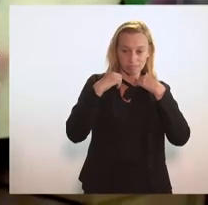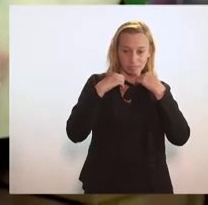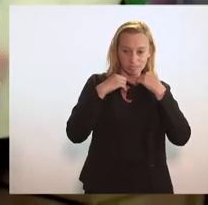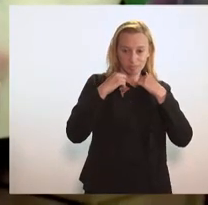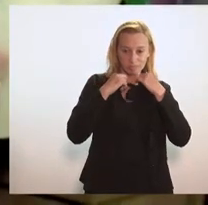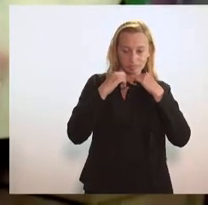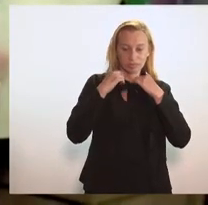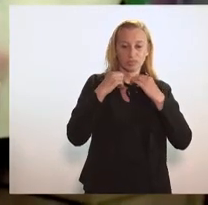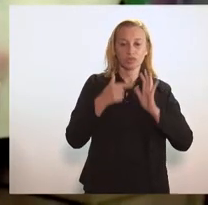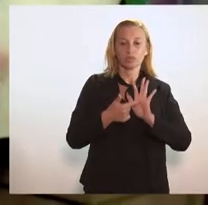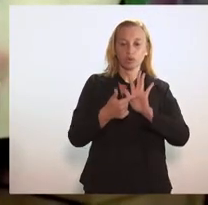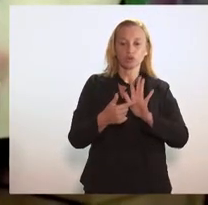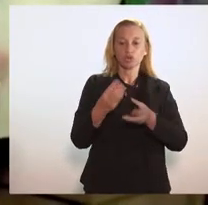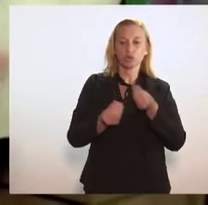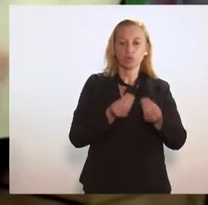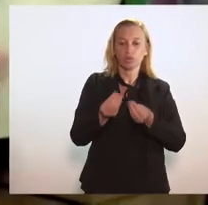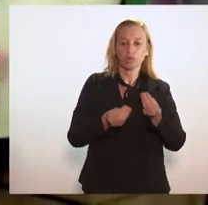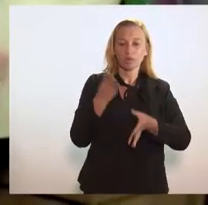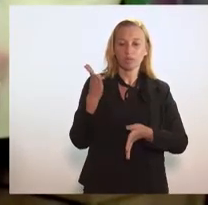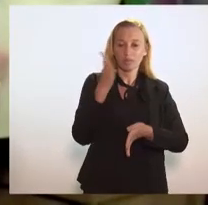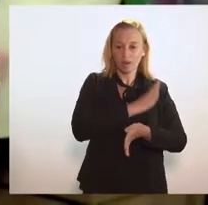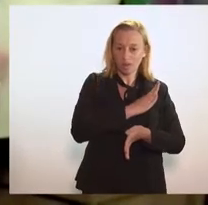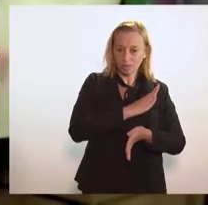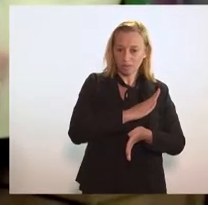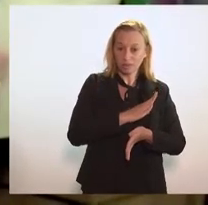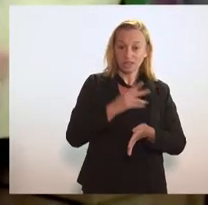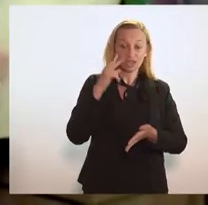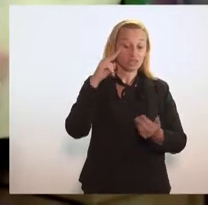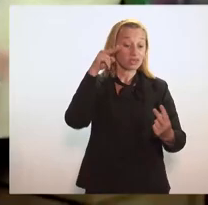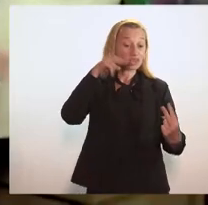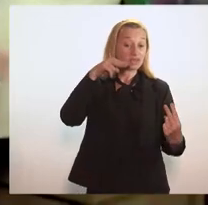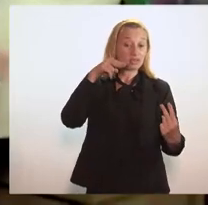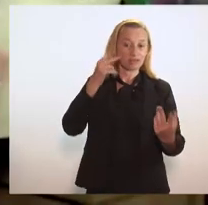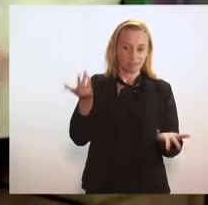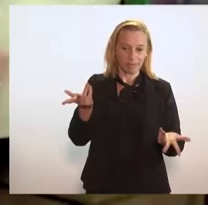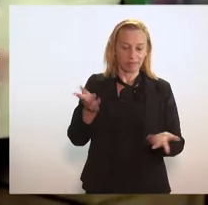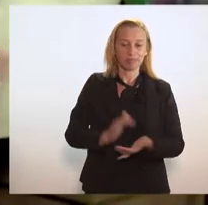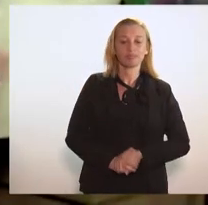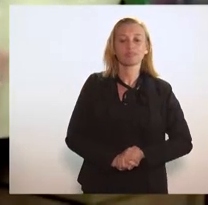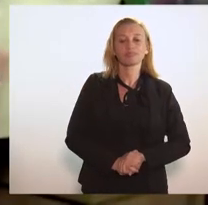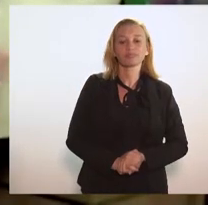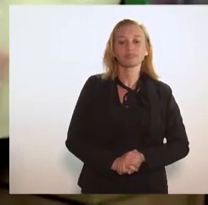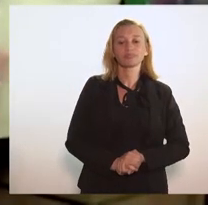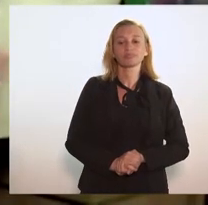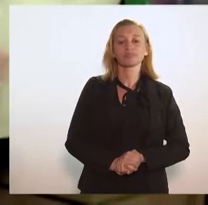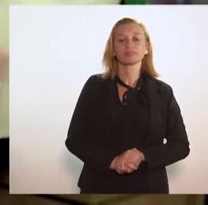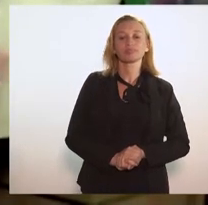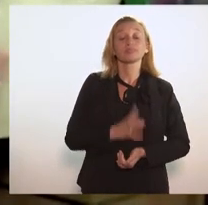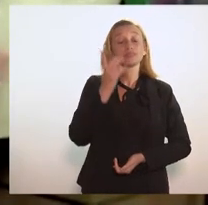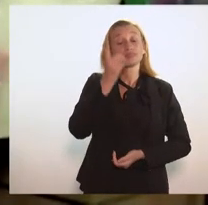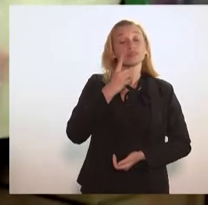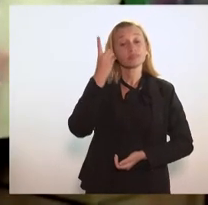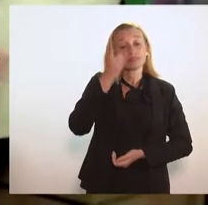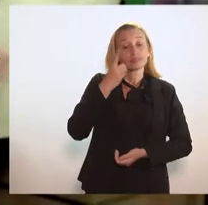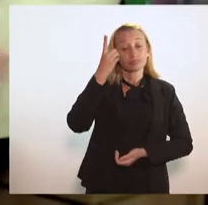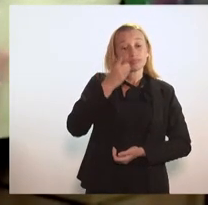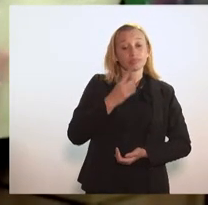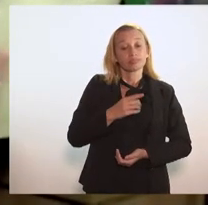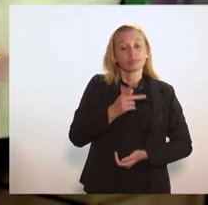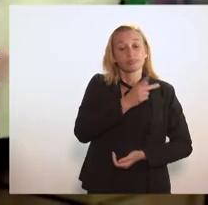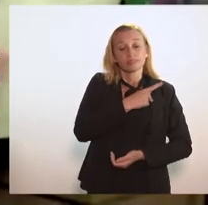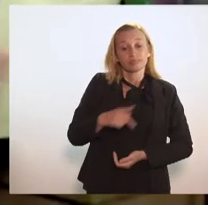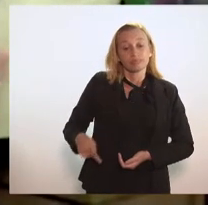estudo mostrando o pão faz mal isso que a gente fica se vendo né é deputada e